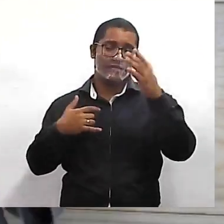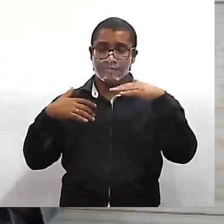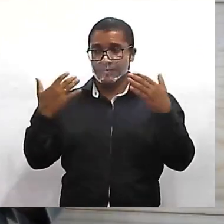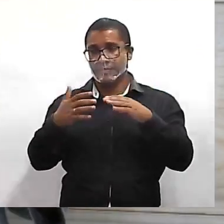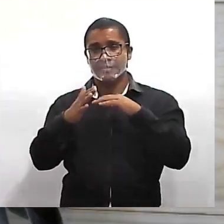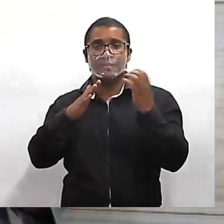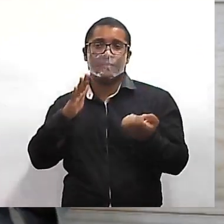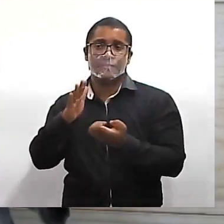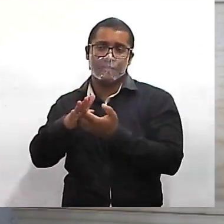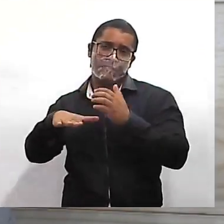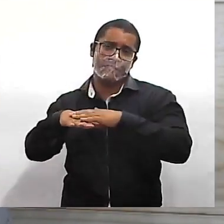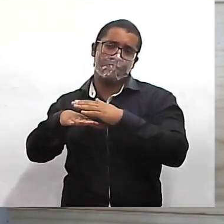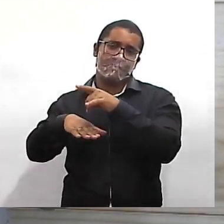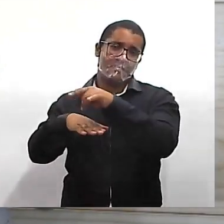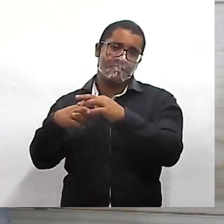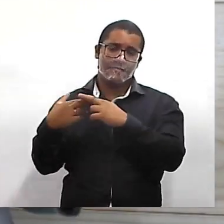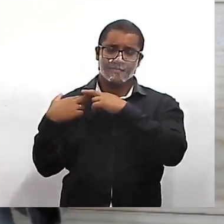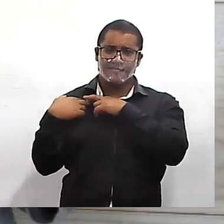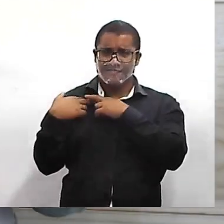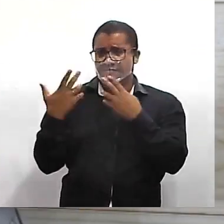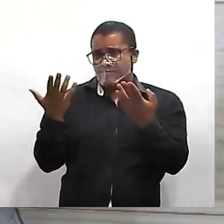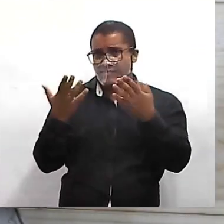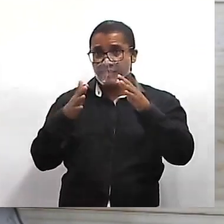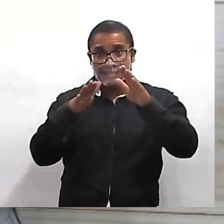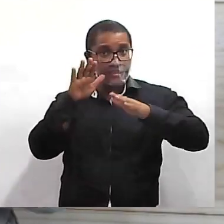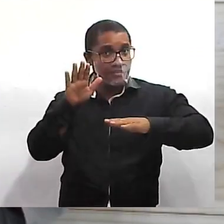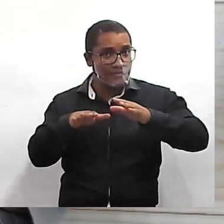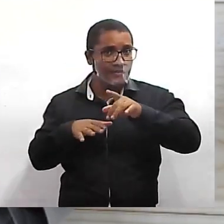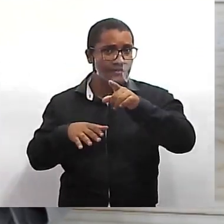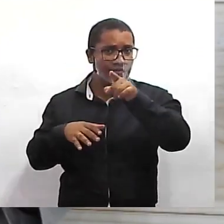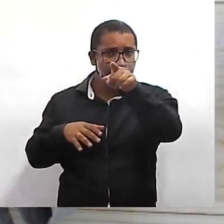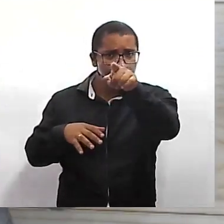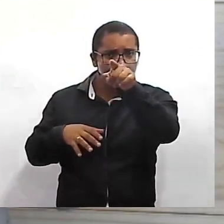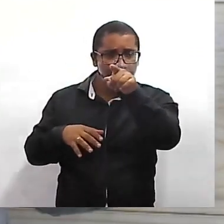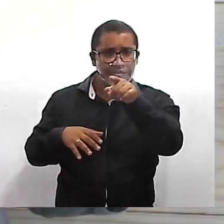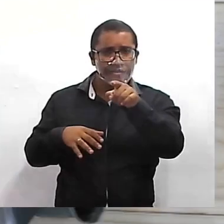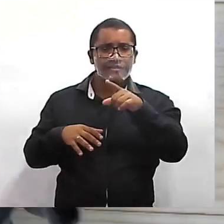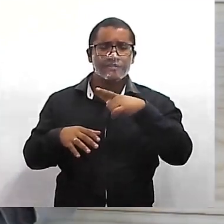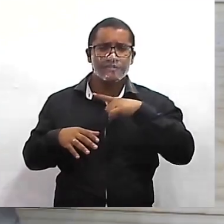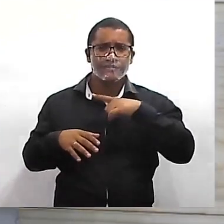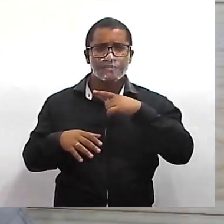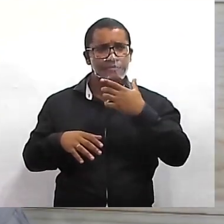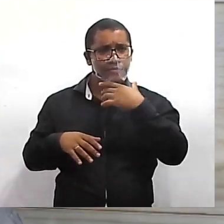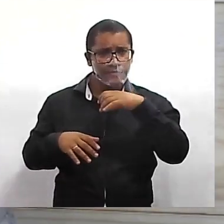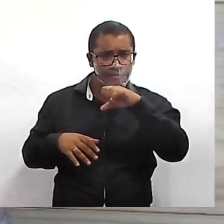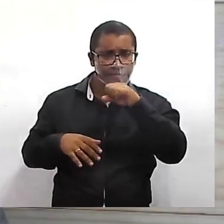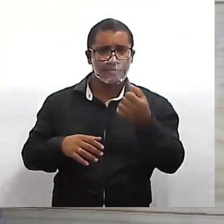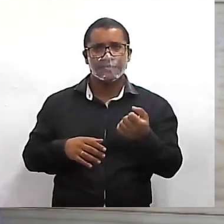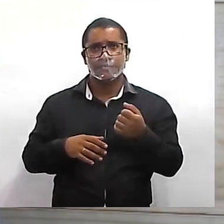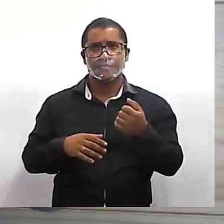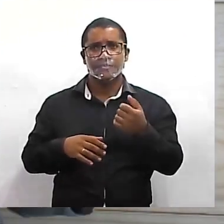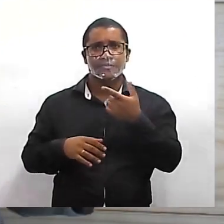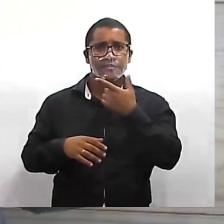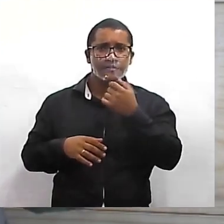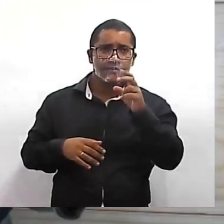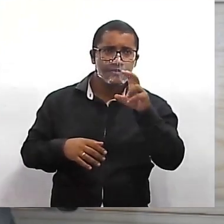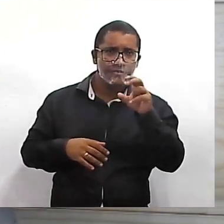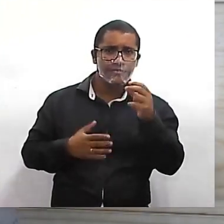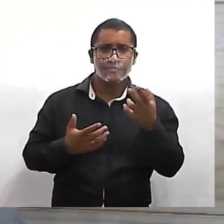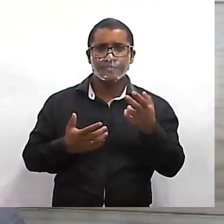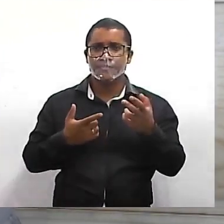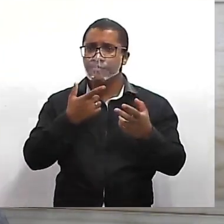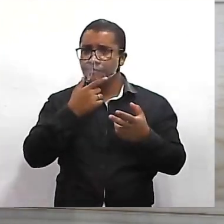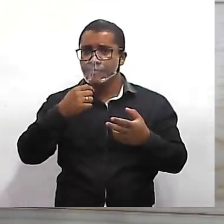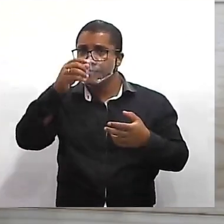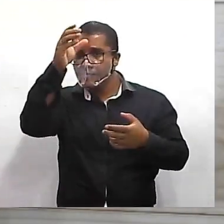tudo para a gente. Talvez você aí tenha um pai, um avô, um tio que